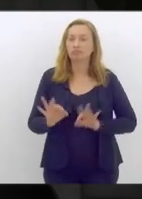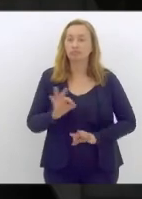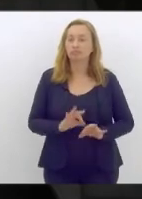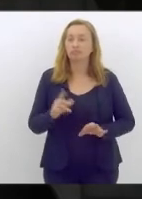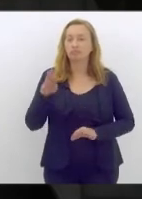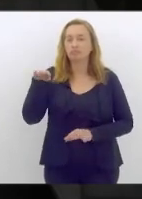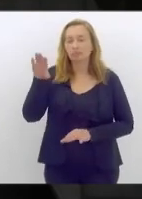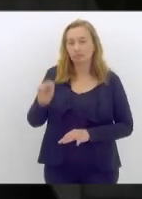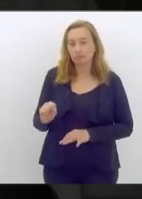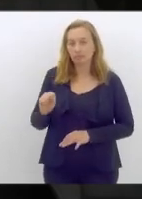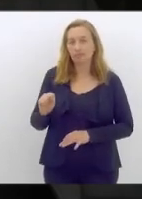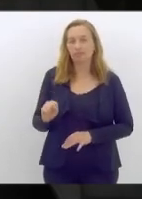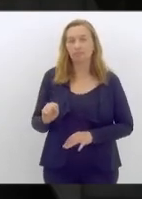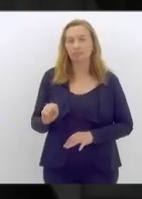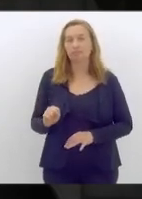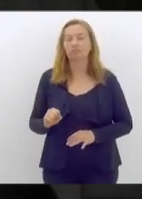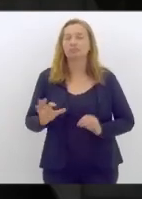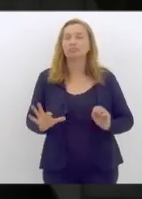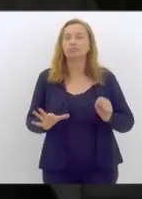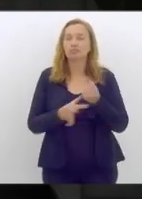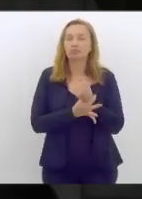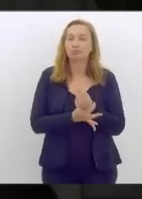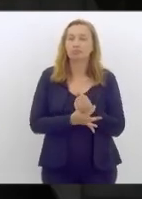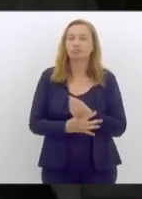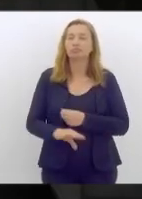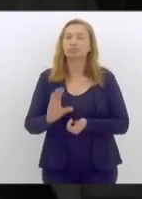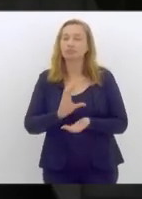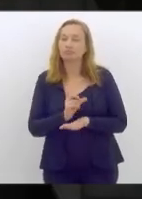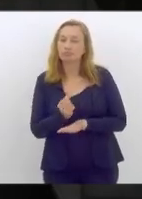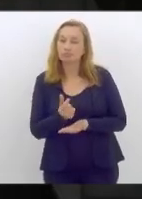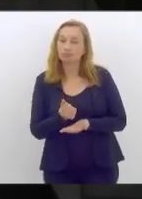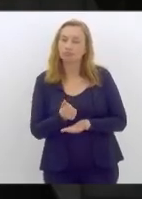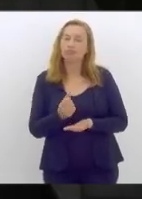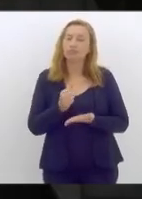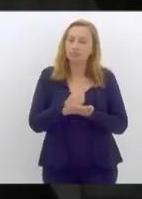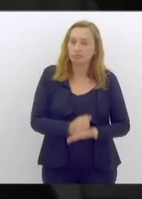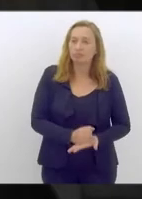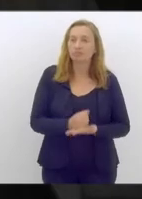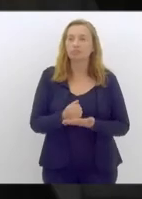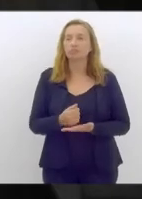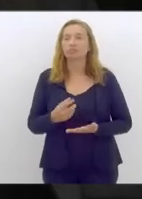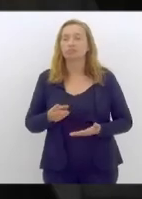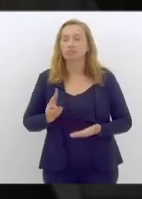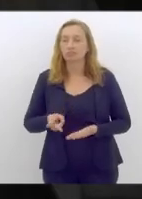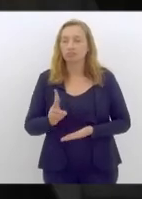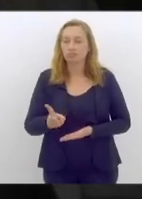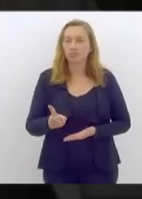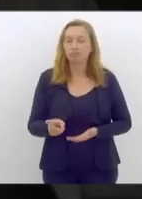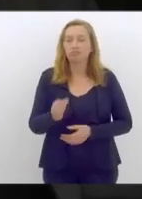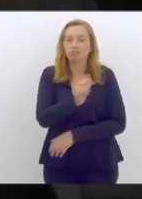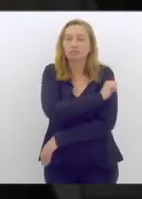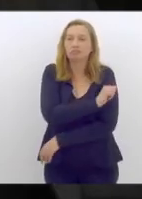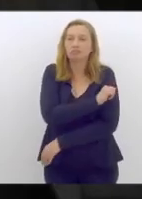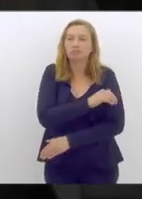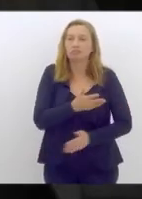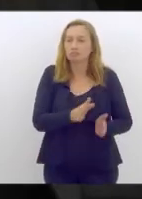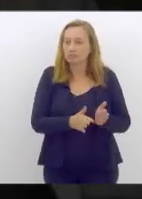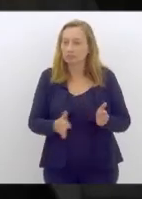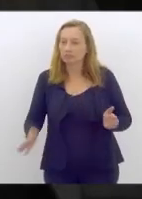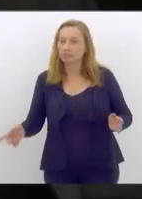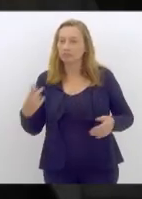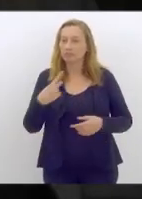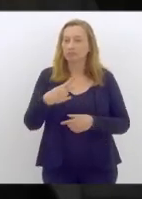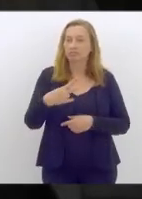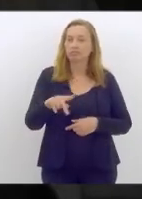permanência para segurar recursos mínimos que sustentem e garantam a permanência do Estudante ao longo da sua graduação porque